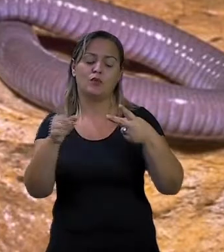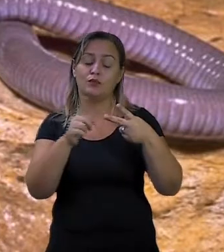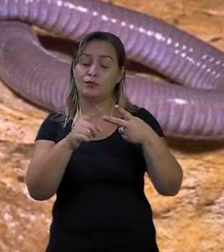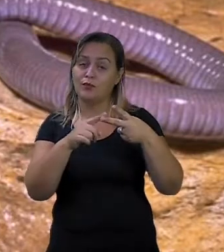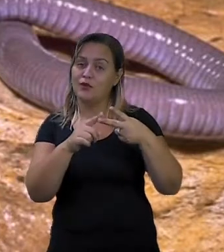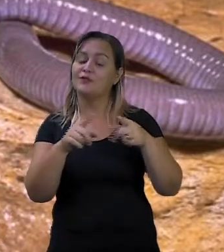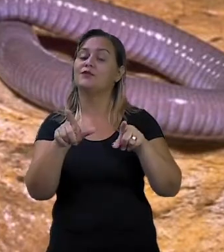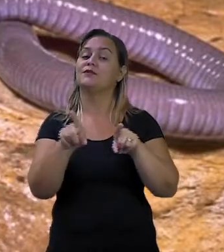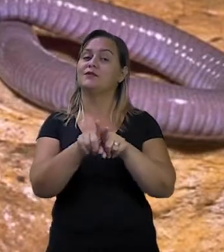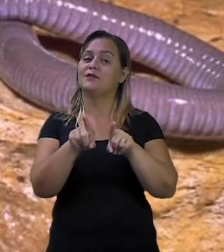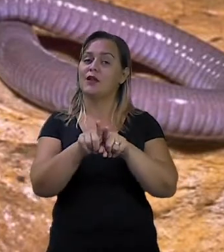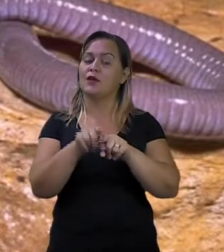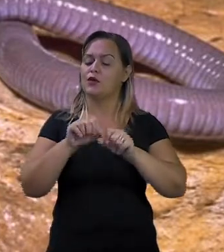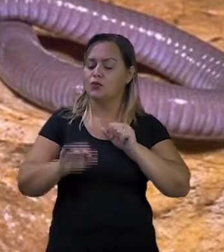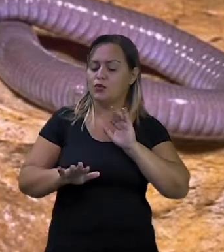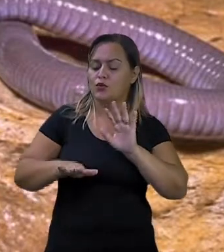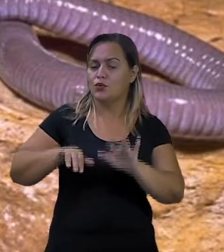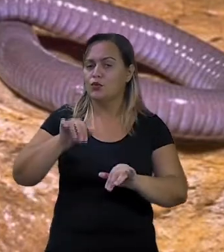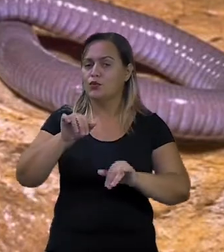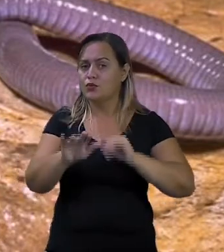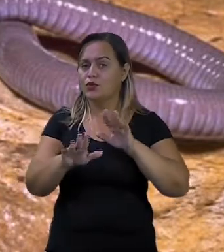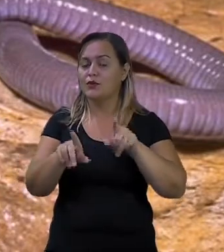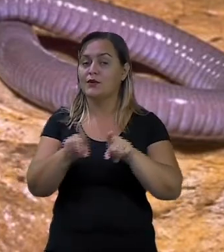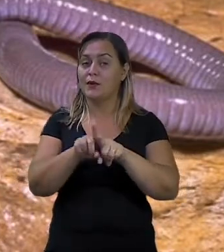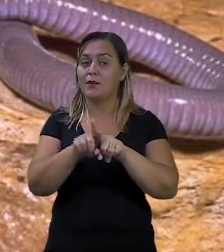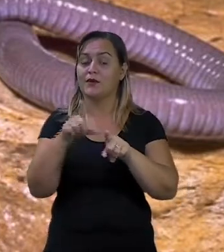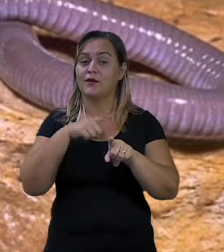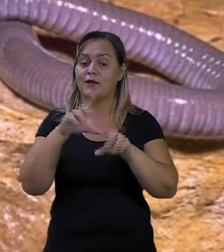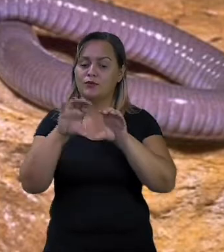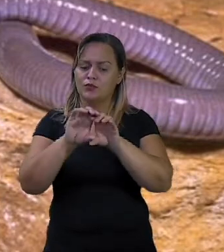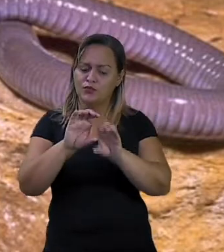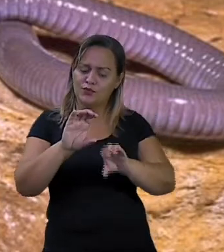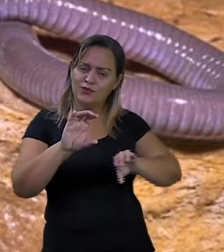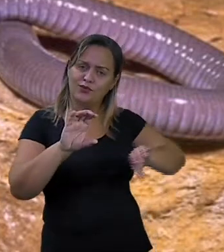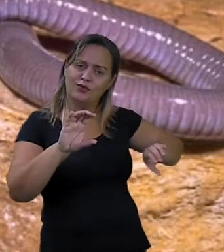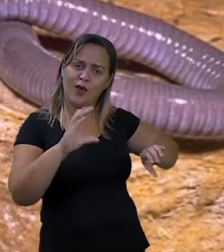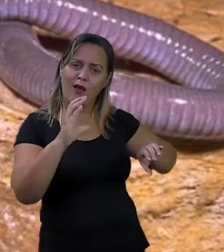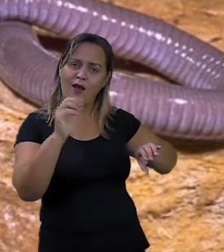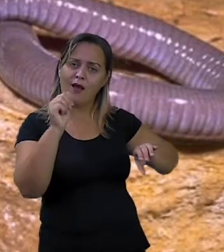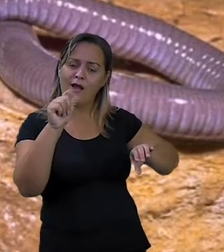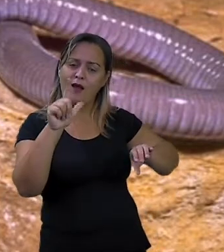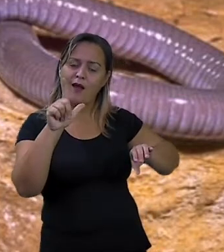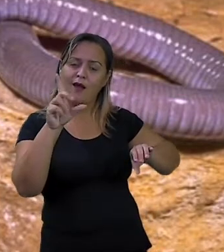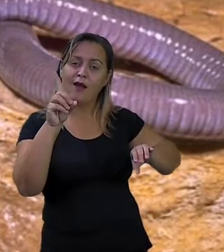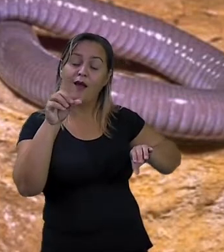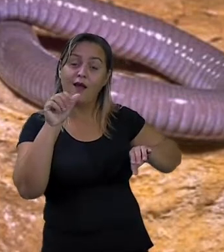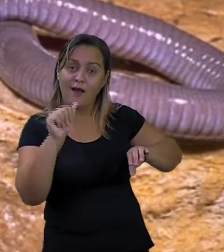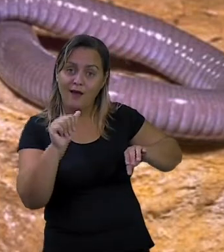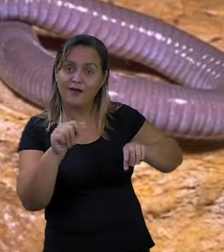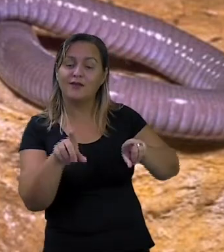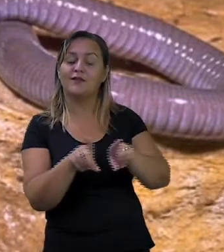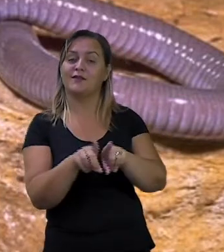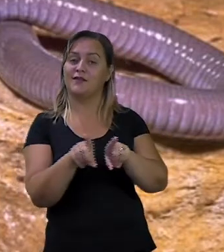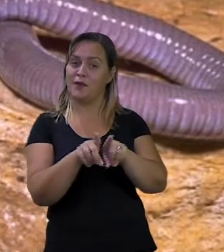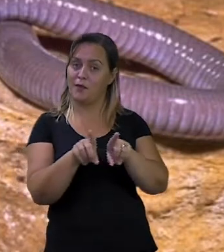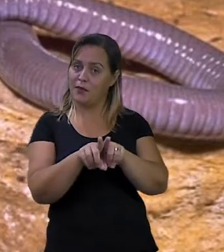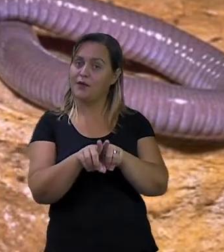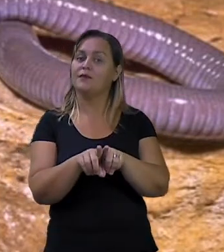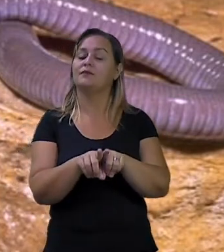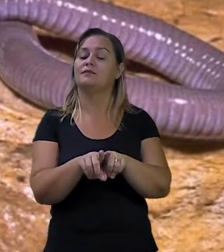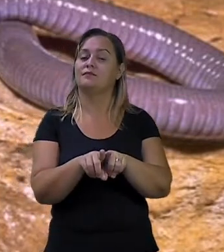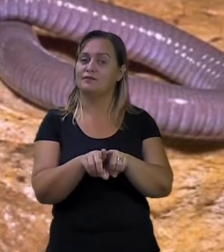vão ter uma cauda alongada. E aí nós vamos também ter os ápodes, que